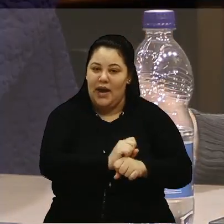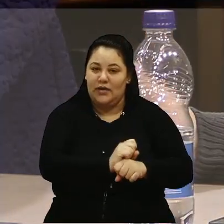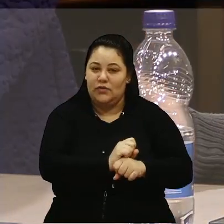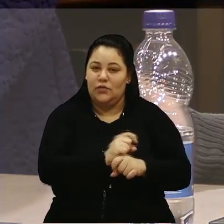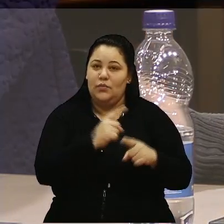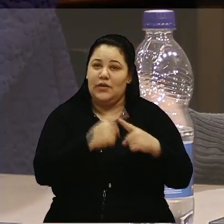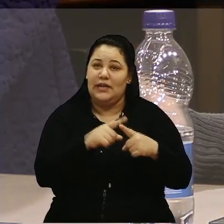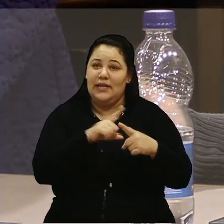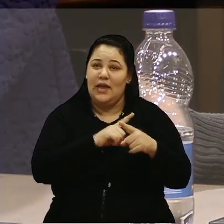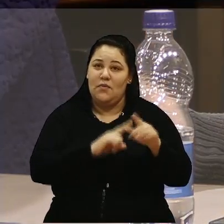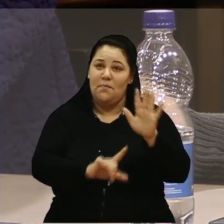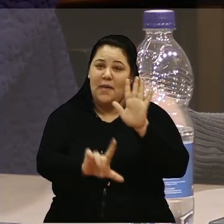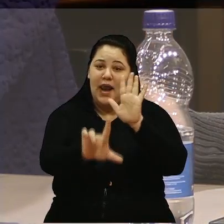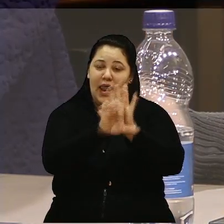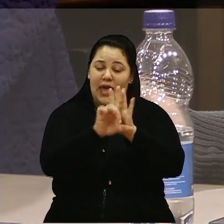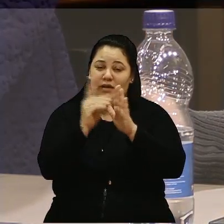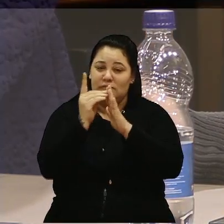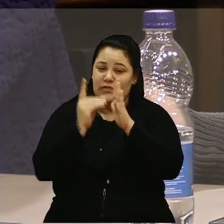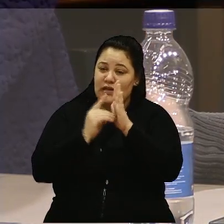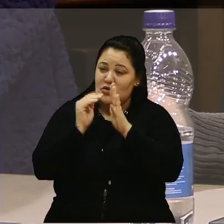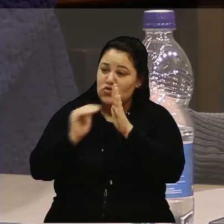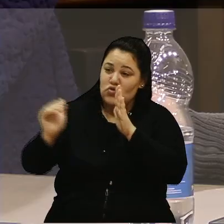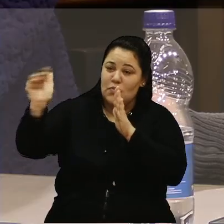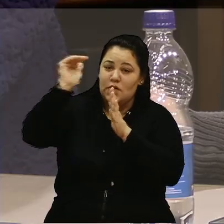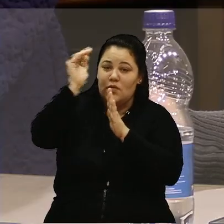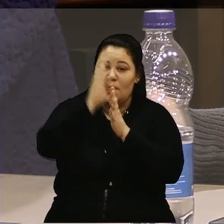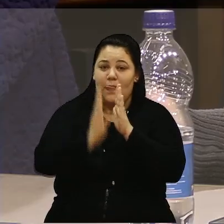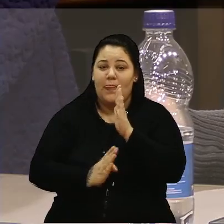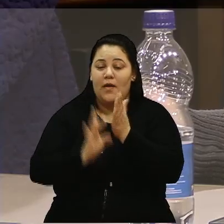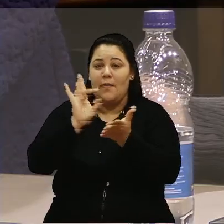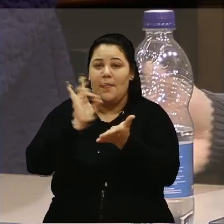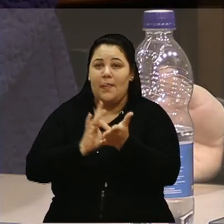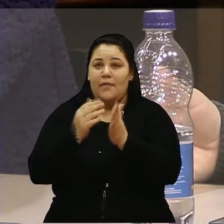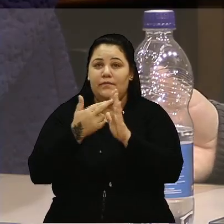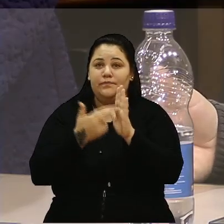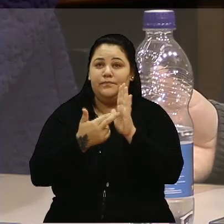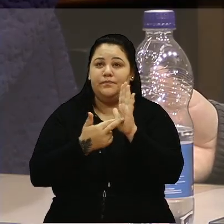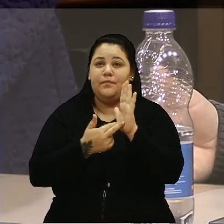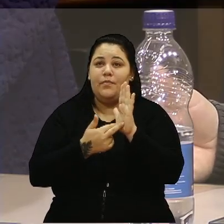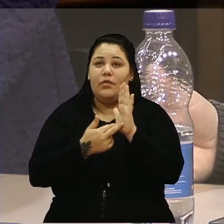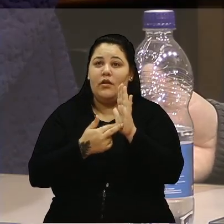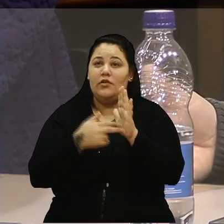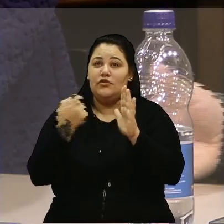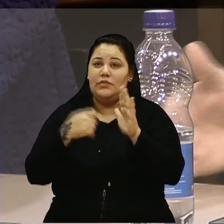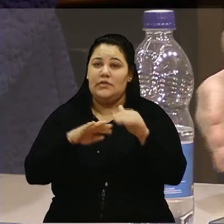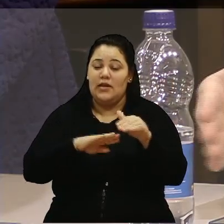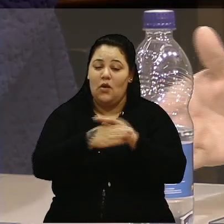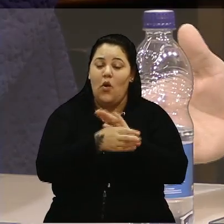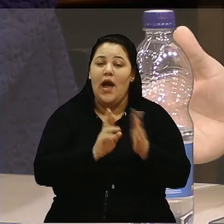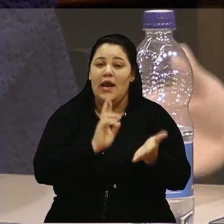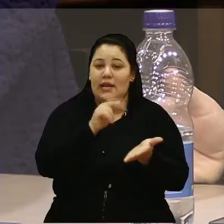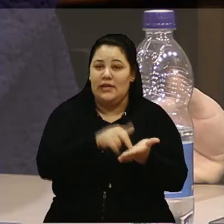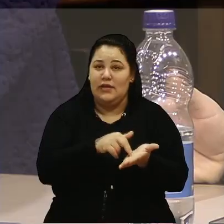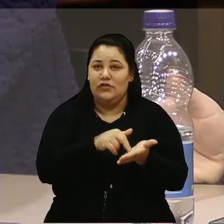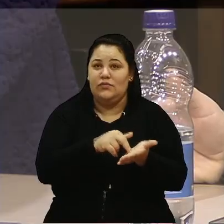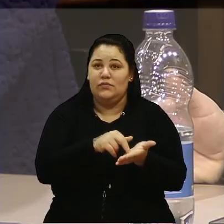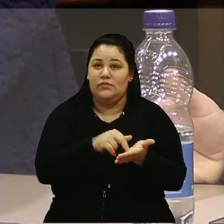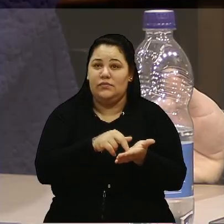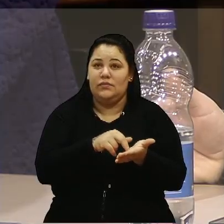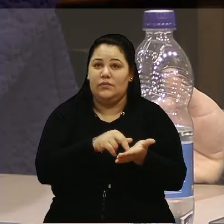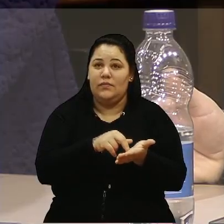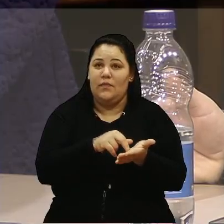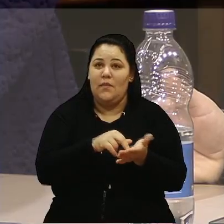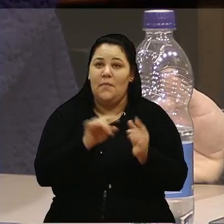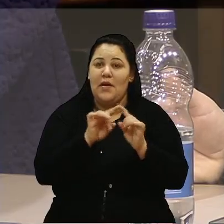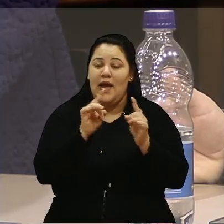lei superior, um decreto nacional, que regulamenta. Então, vamos se adequar aqui à realidade para não gerar mais contratempo